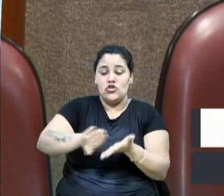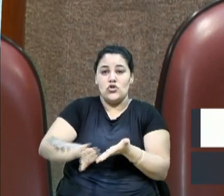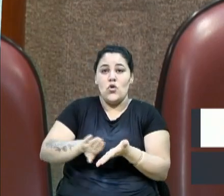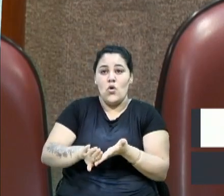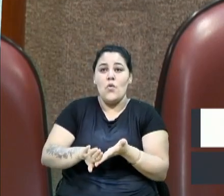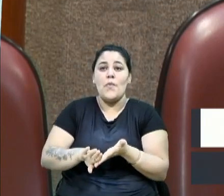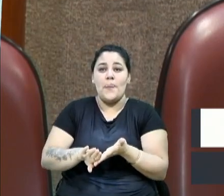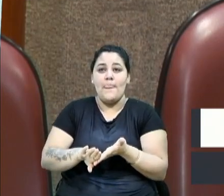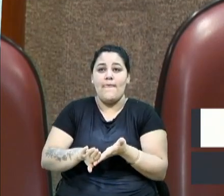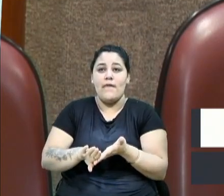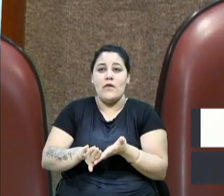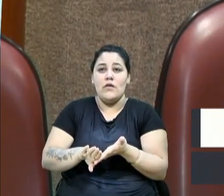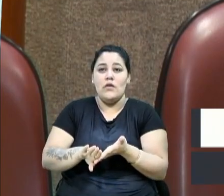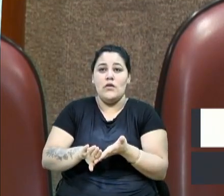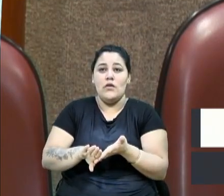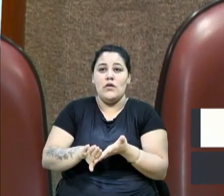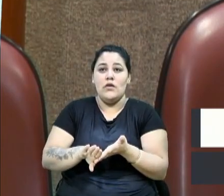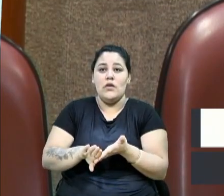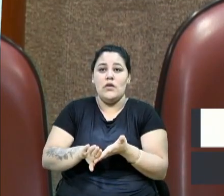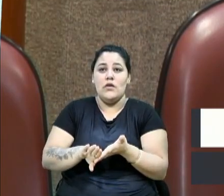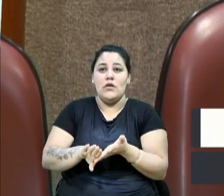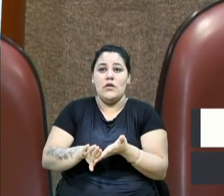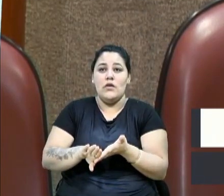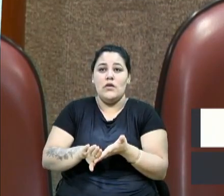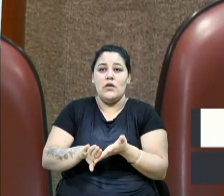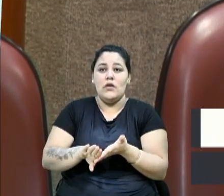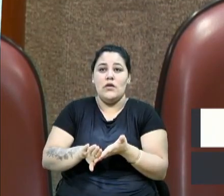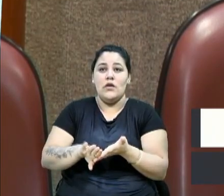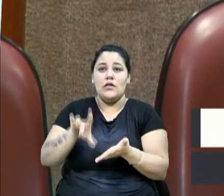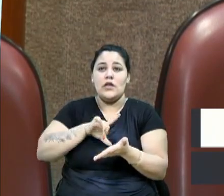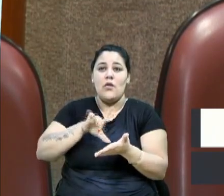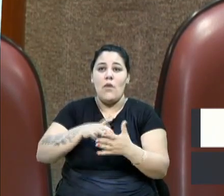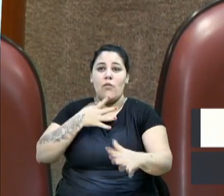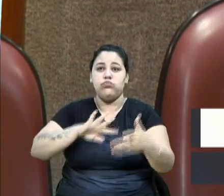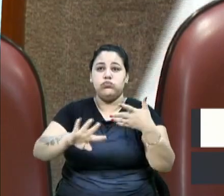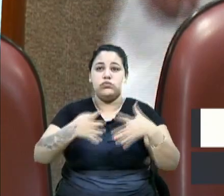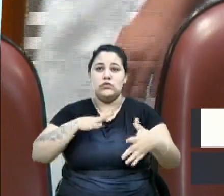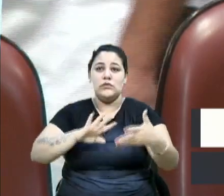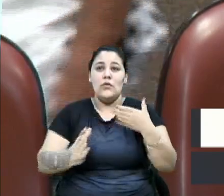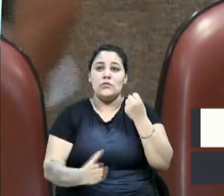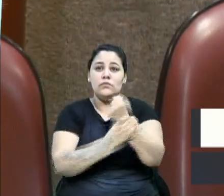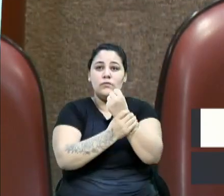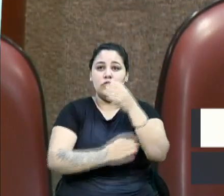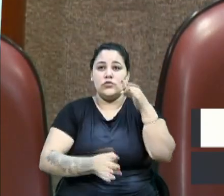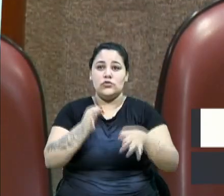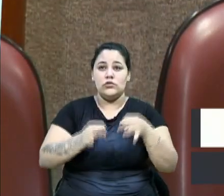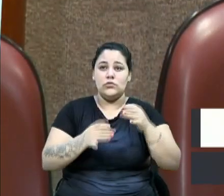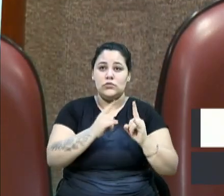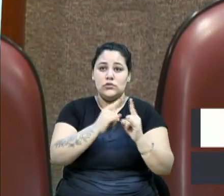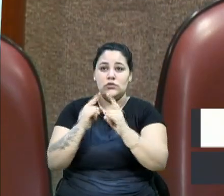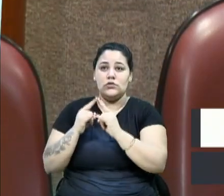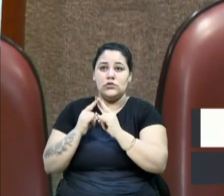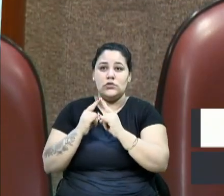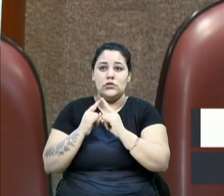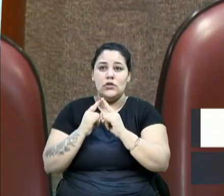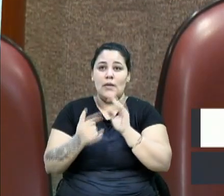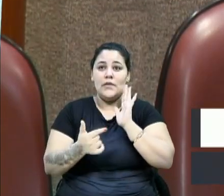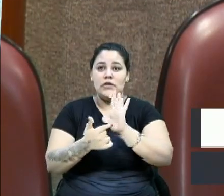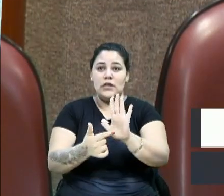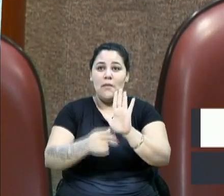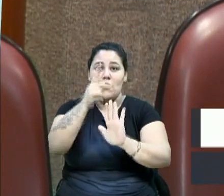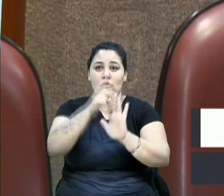né dá uma uma transparência uma segurança jurídica pra as entidades apresentarem projetos